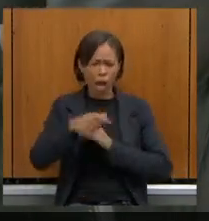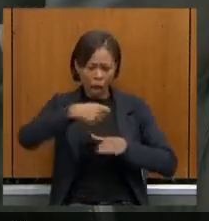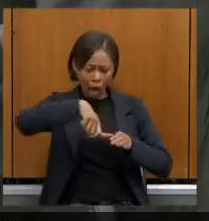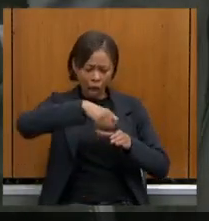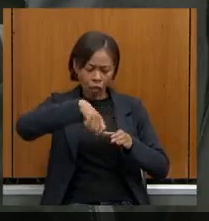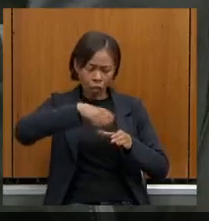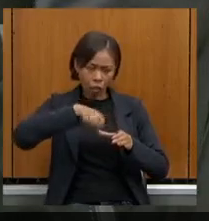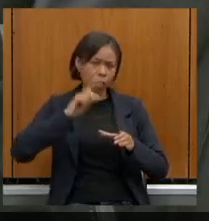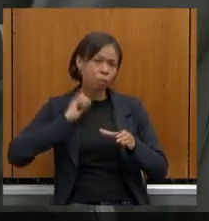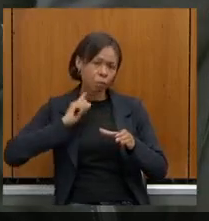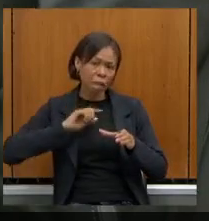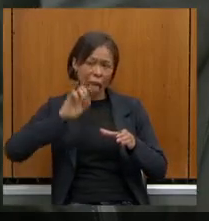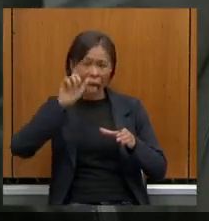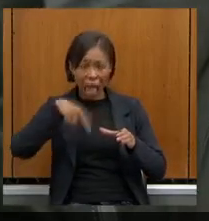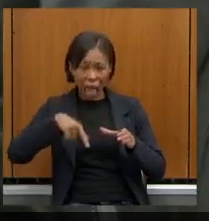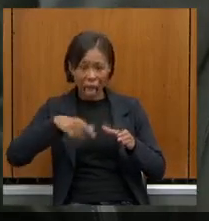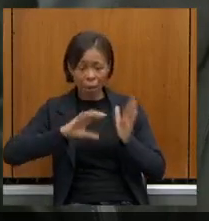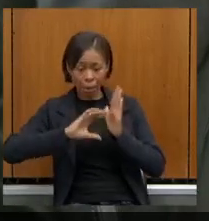esquerda